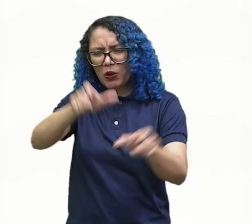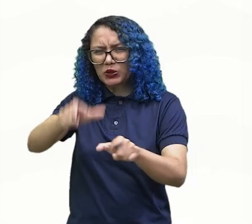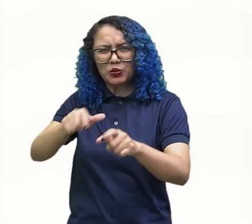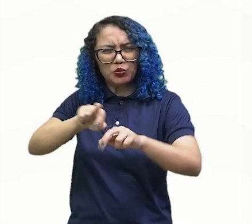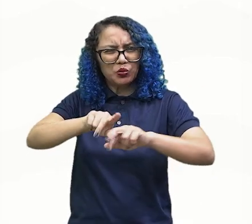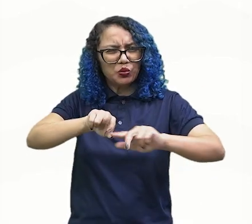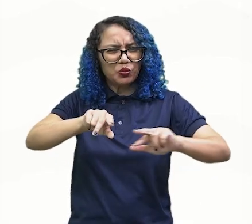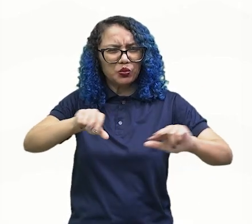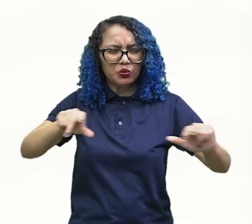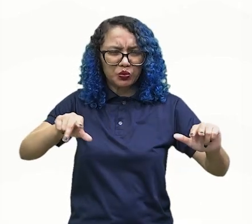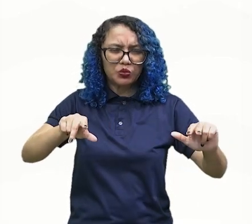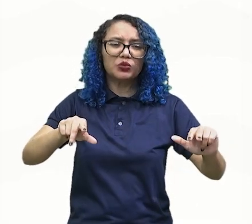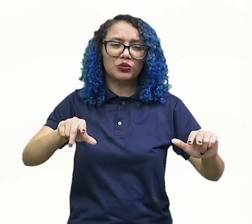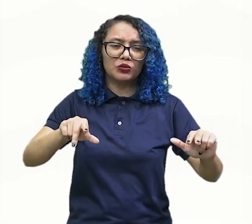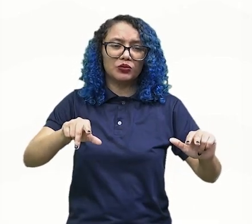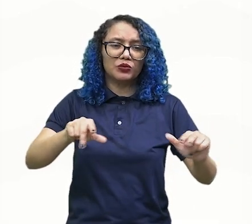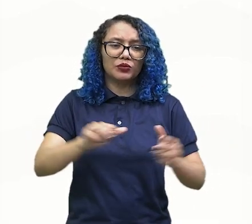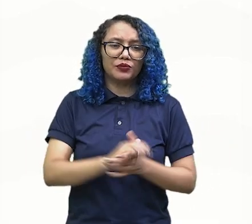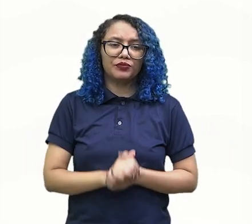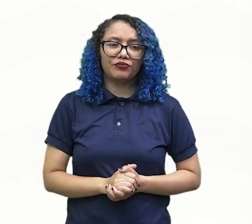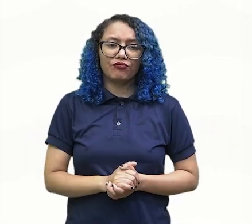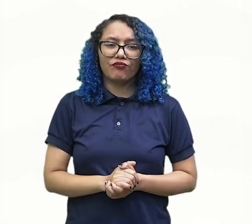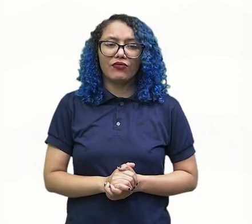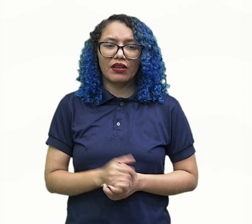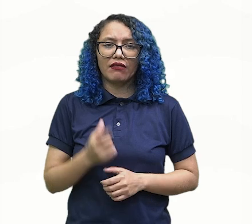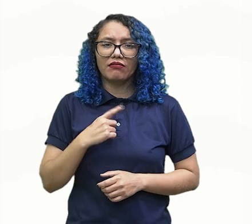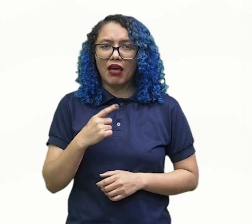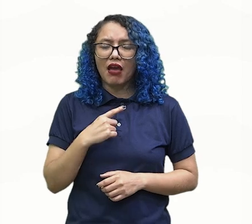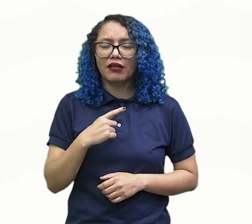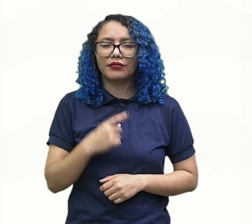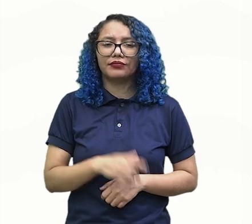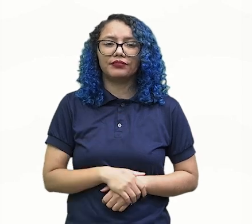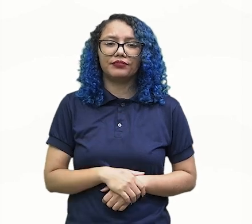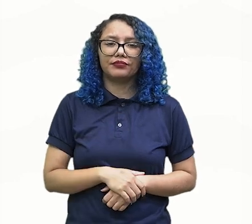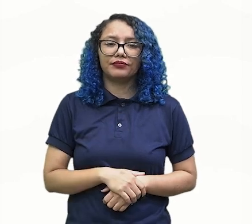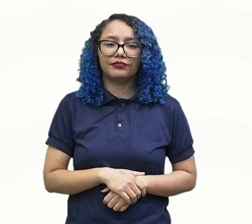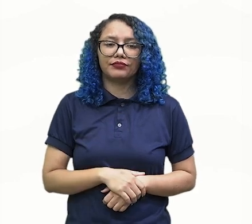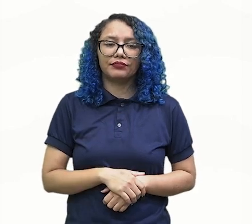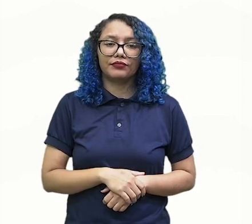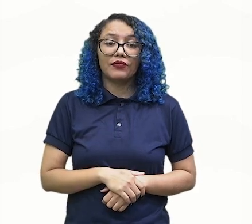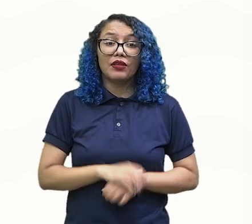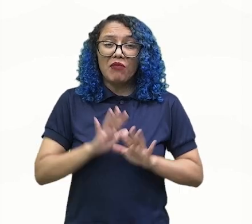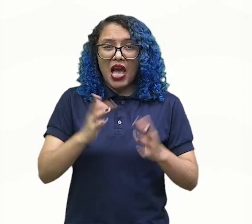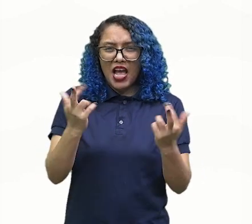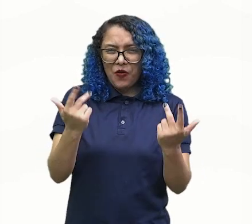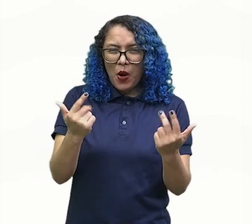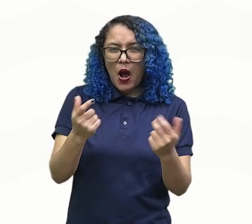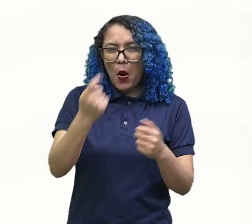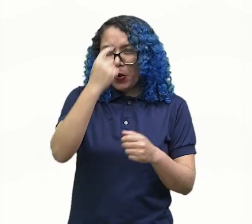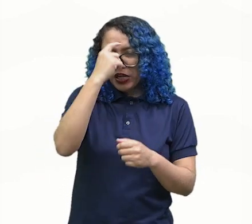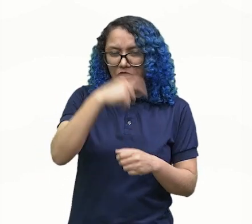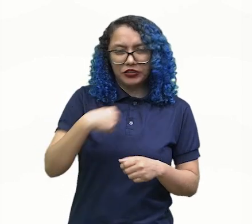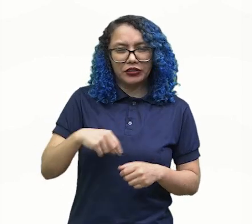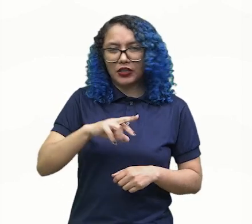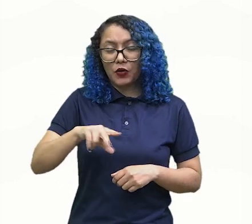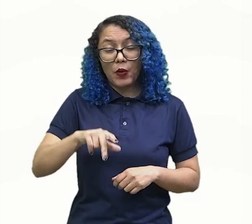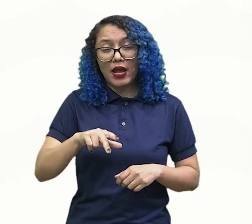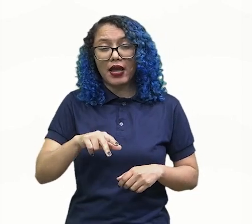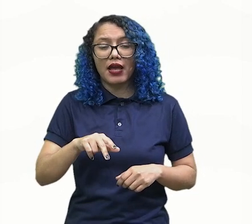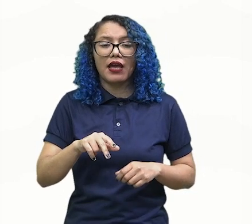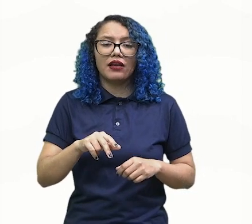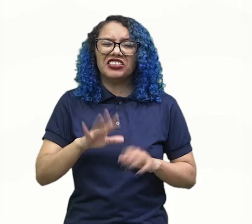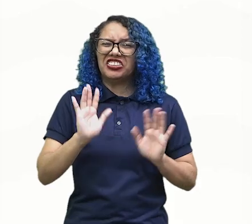população absoluta com uma grande quantidade de habitantes. Lógico que não igual a Índia e a China, que já